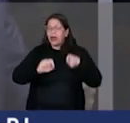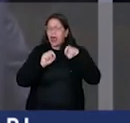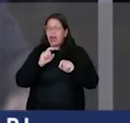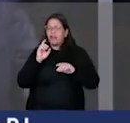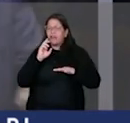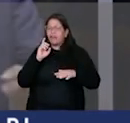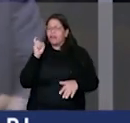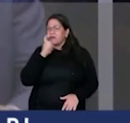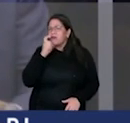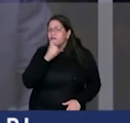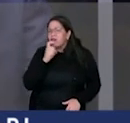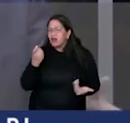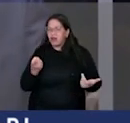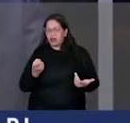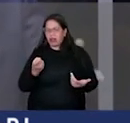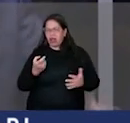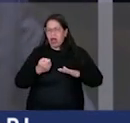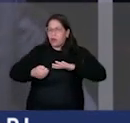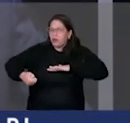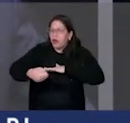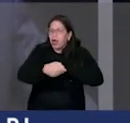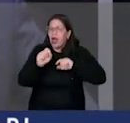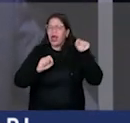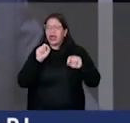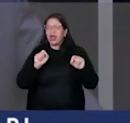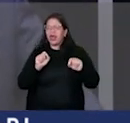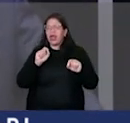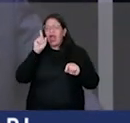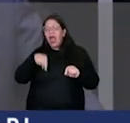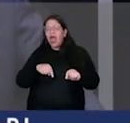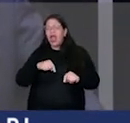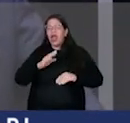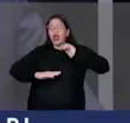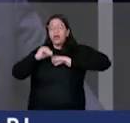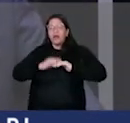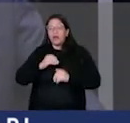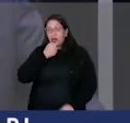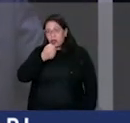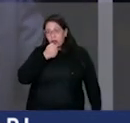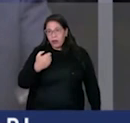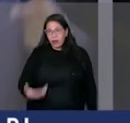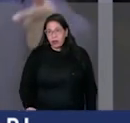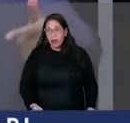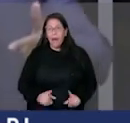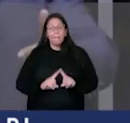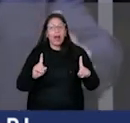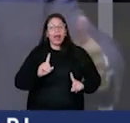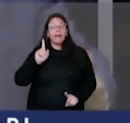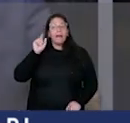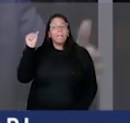falsa. Quem pode fazer notícias falsas é somente os veículos de imprensa. Mas pior do